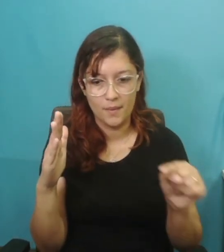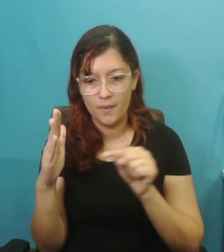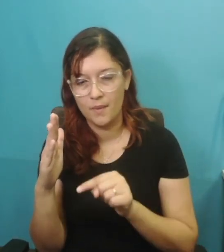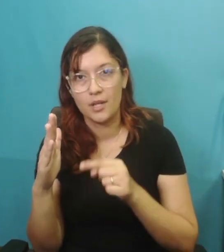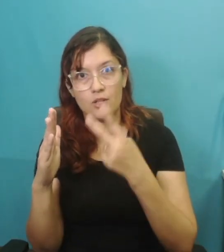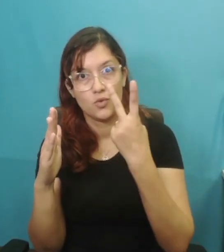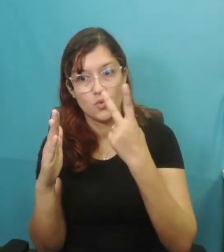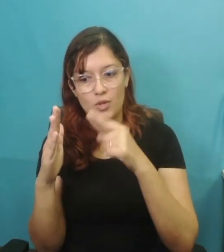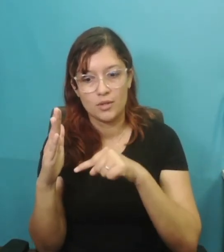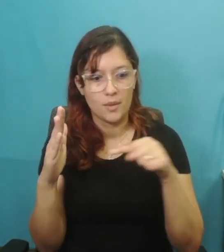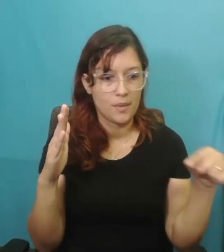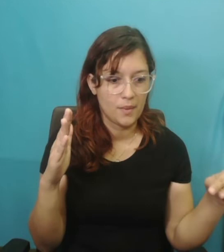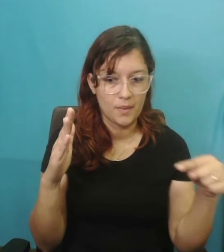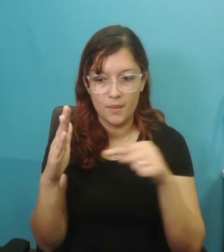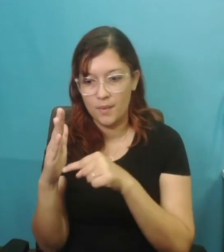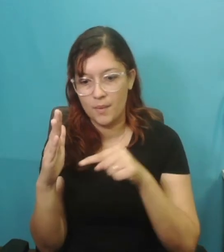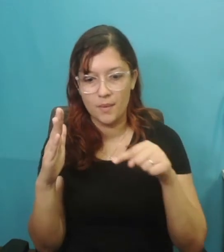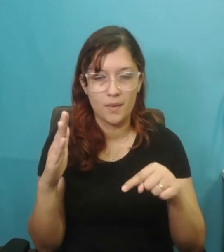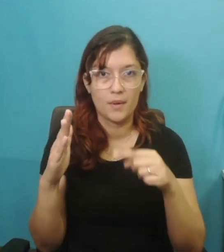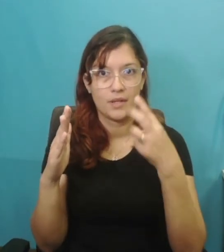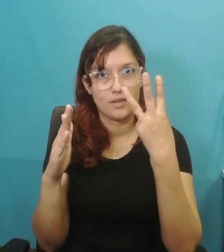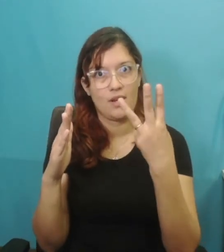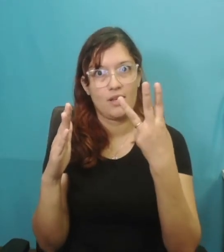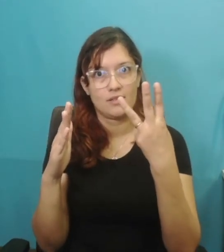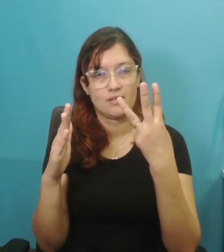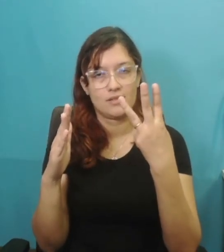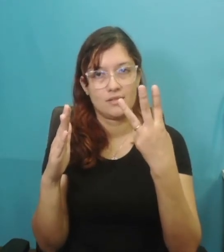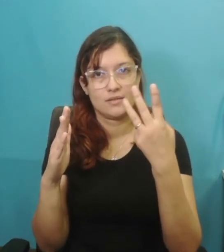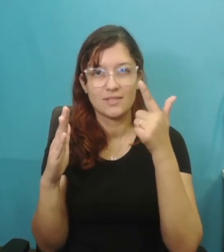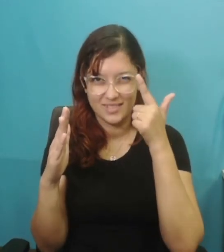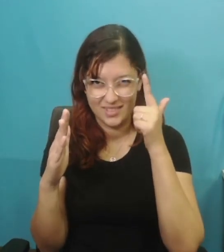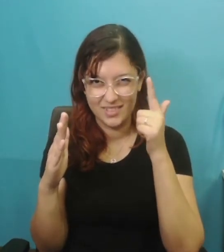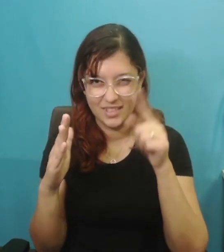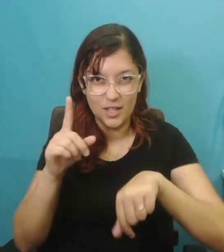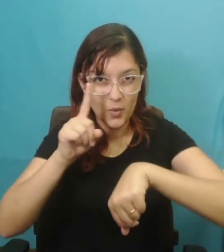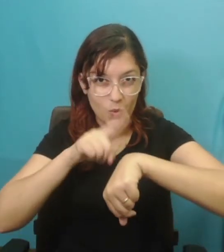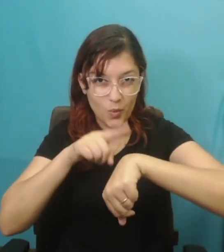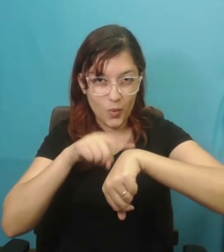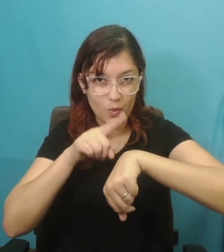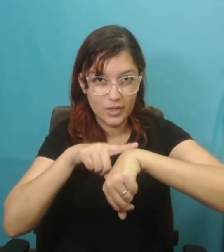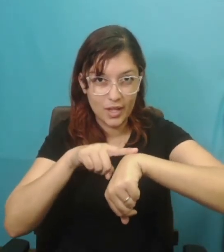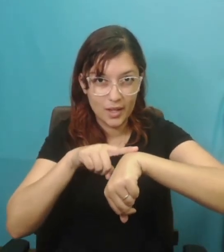vez. Estica e volta 2 vezes, estica e volta 3 vezes.